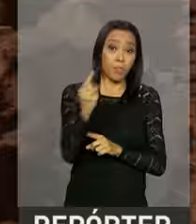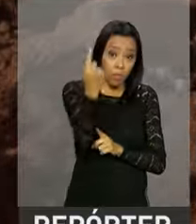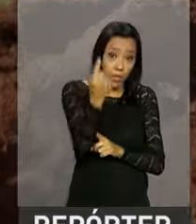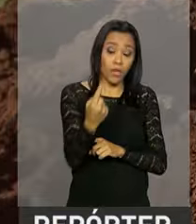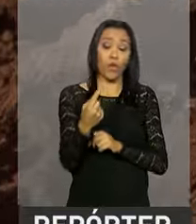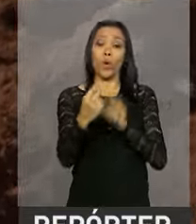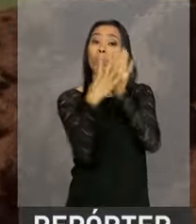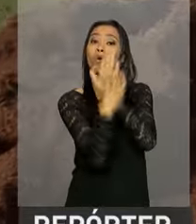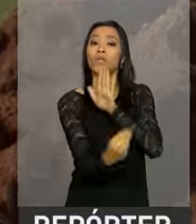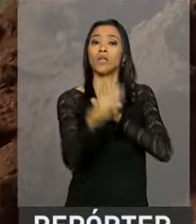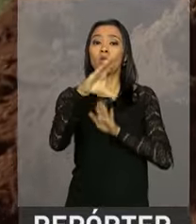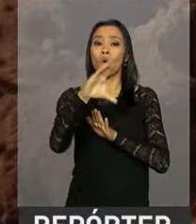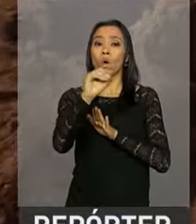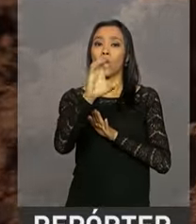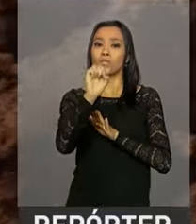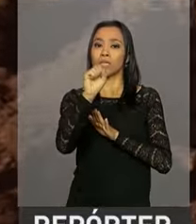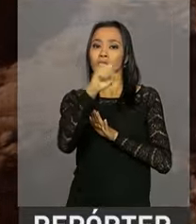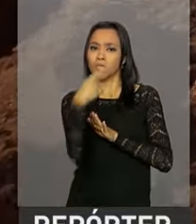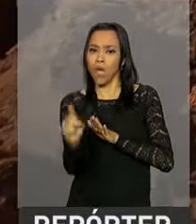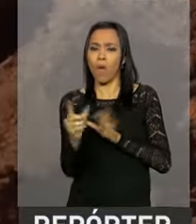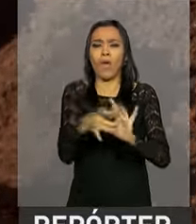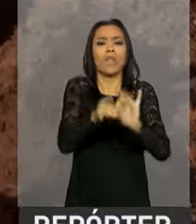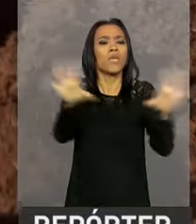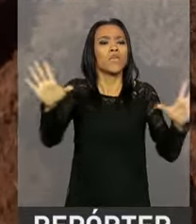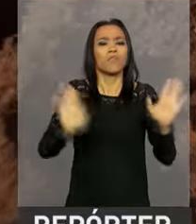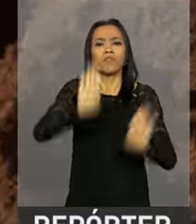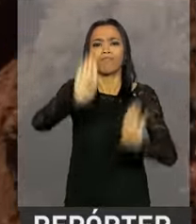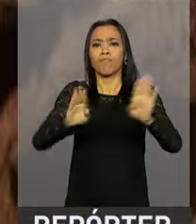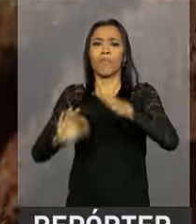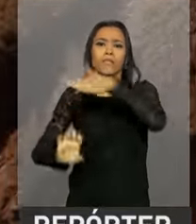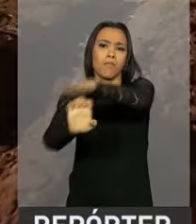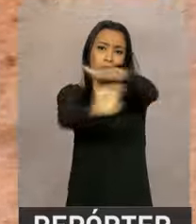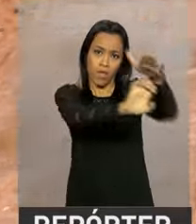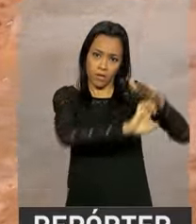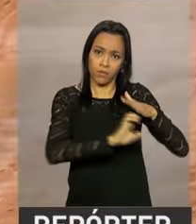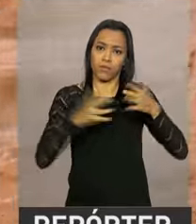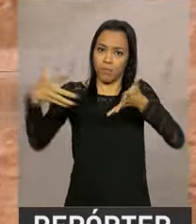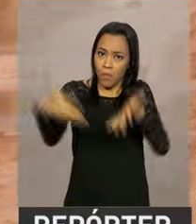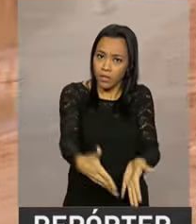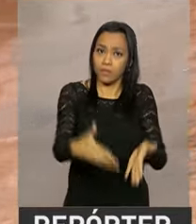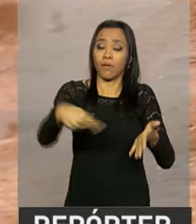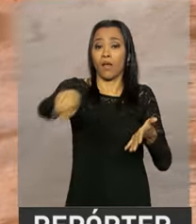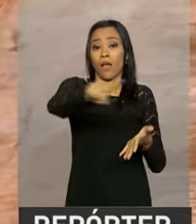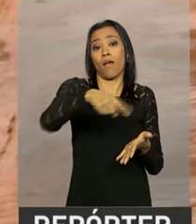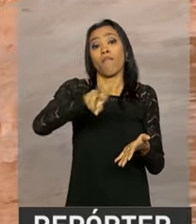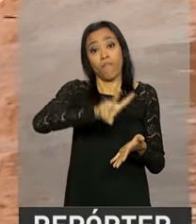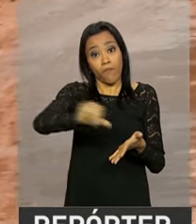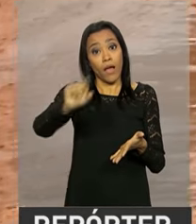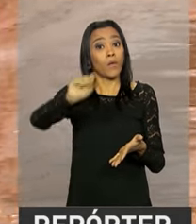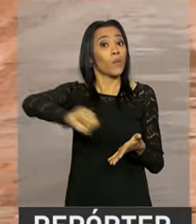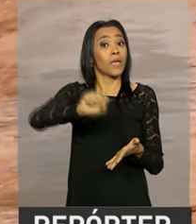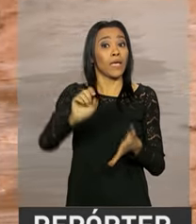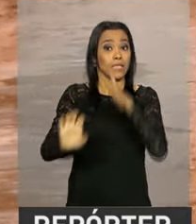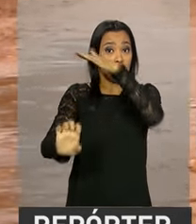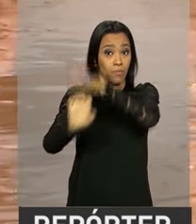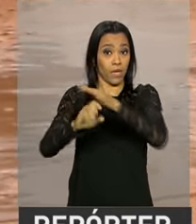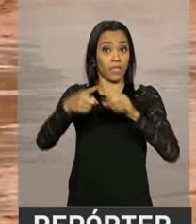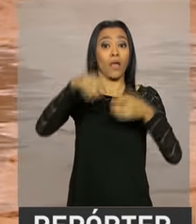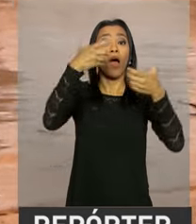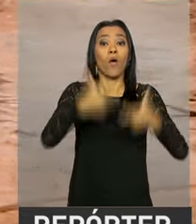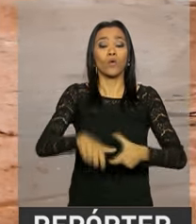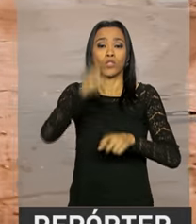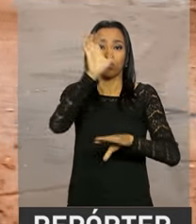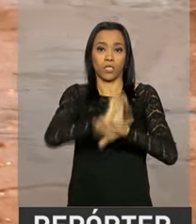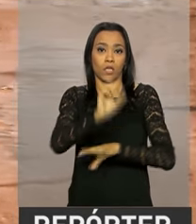de concessões prevê a participação de companhias de abastecimento estaduais inicialmente serão as empresas de saneamento do Rio de